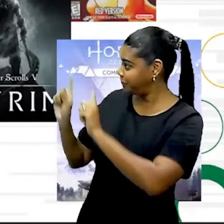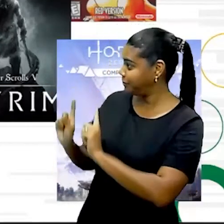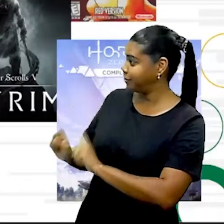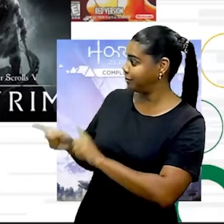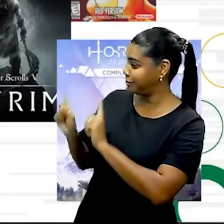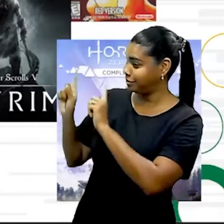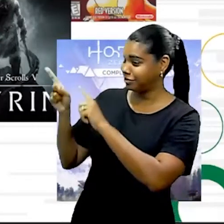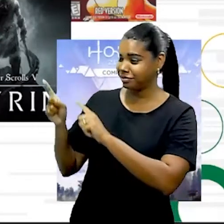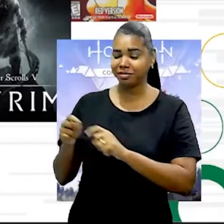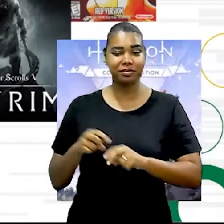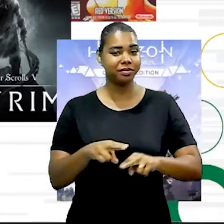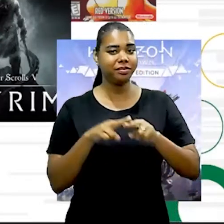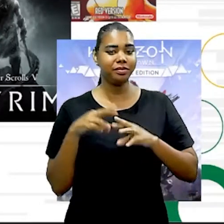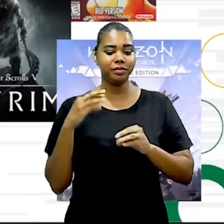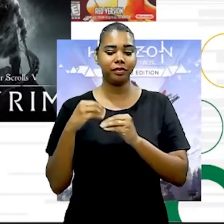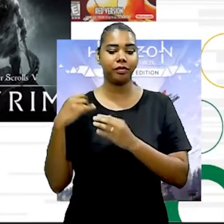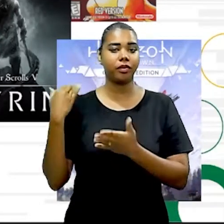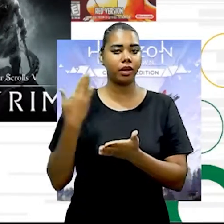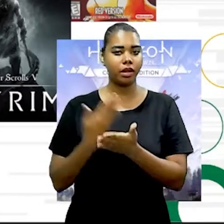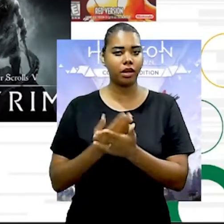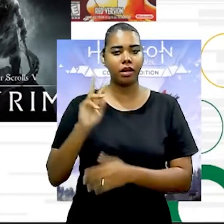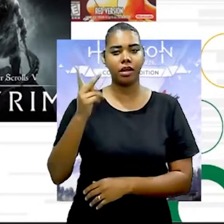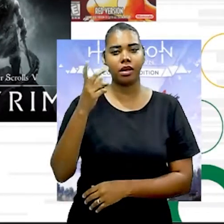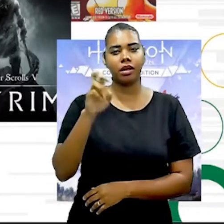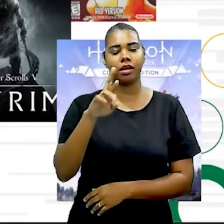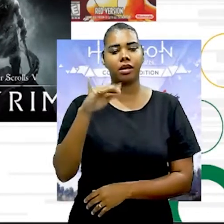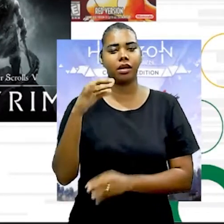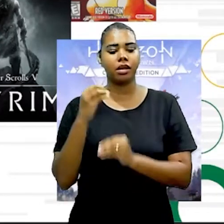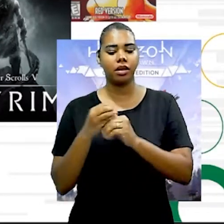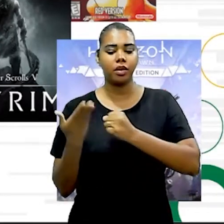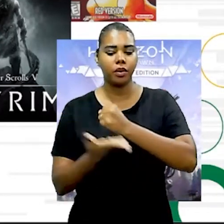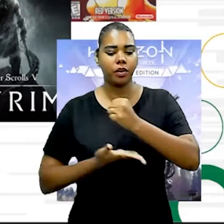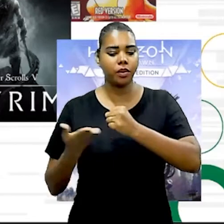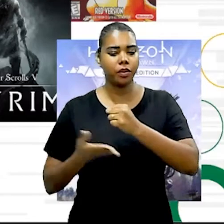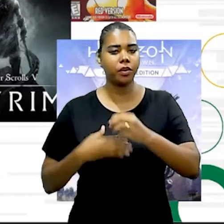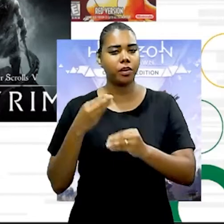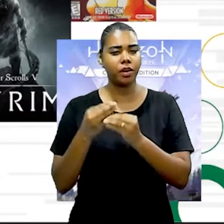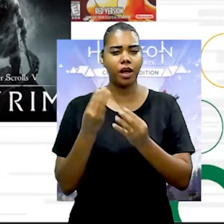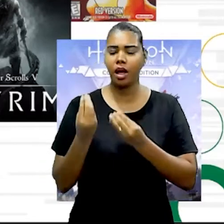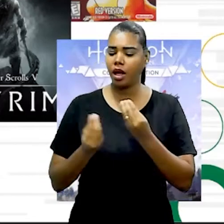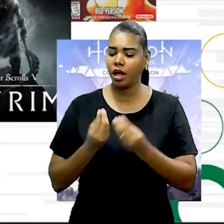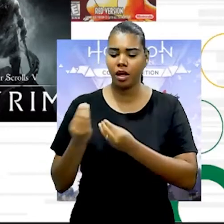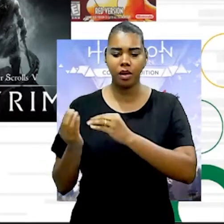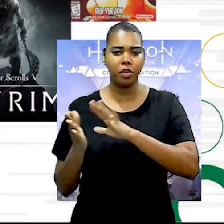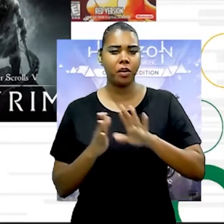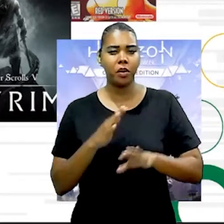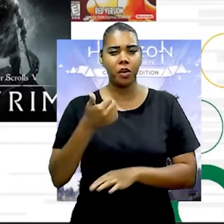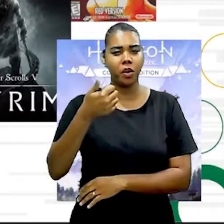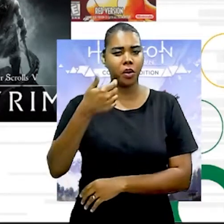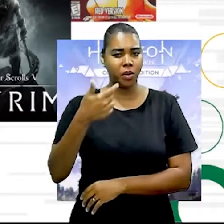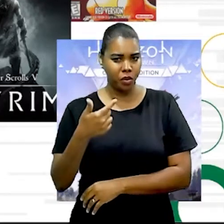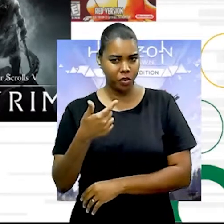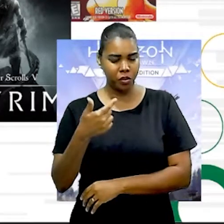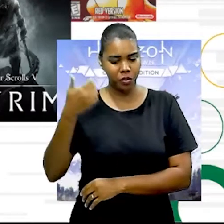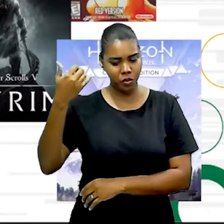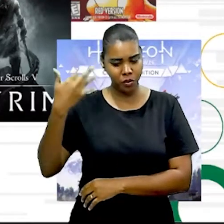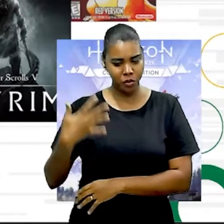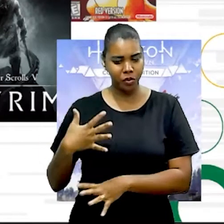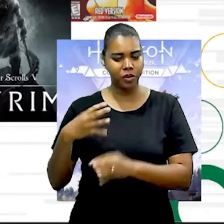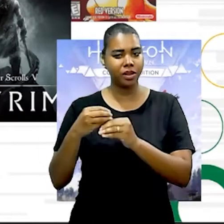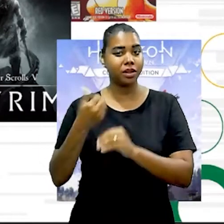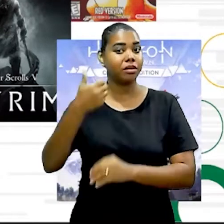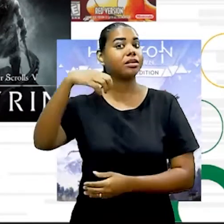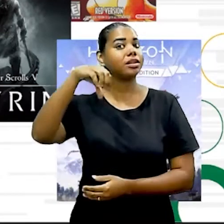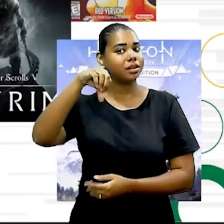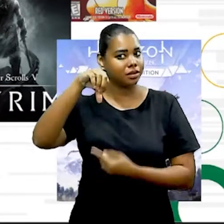Então, portanto, a jornada do herói funciona basicamente com 12 linhas. Na verdade, funcionaria com